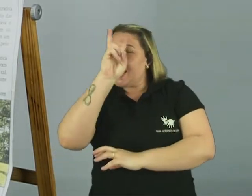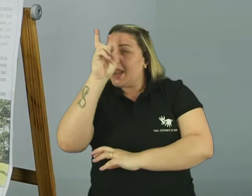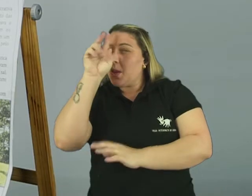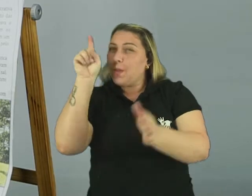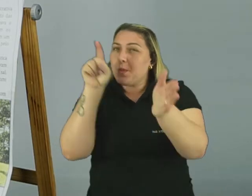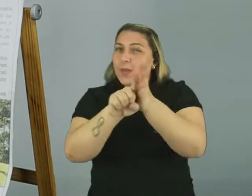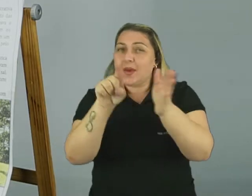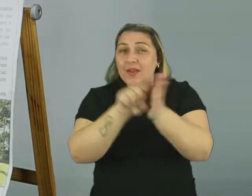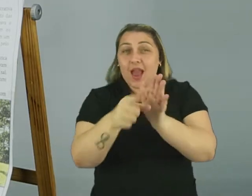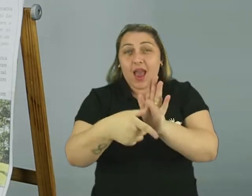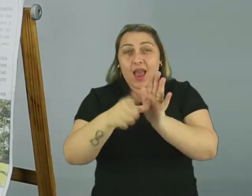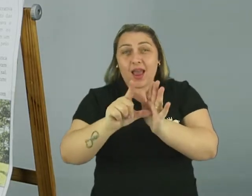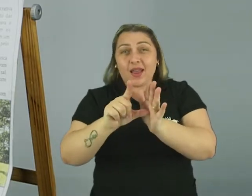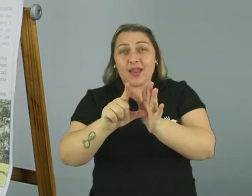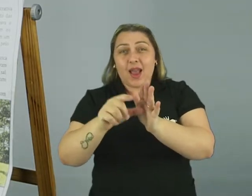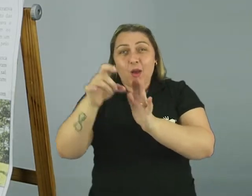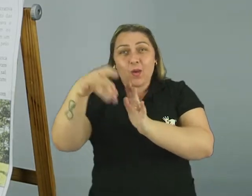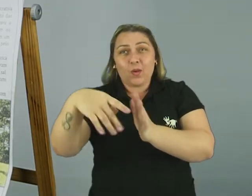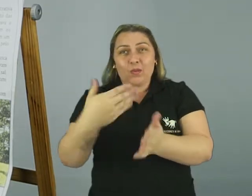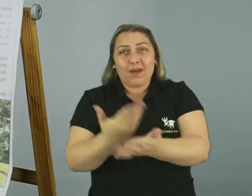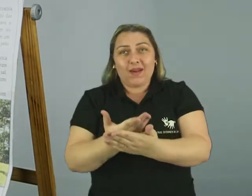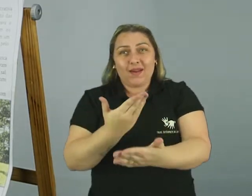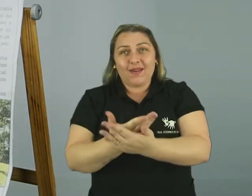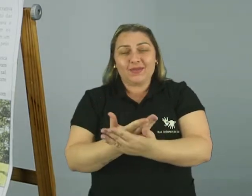algumas perguntinhas antes da última aula?